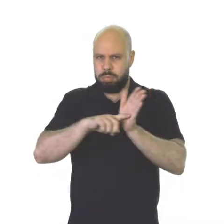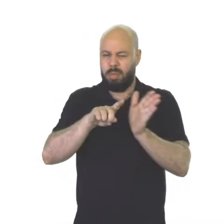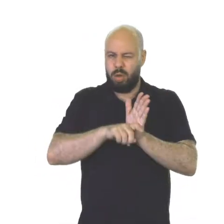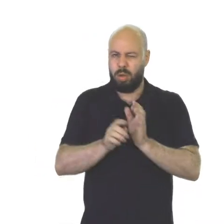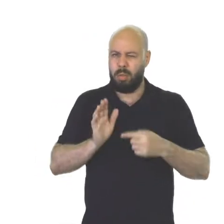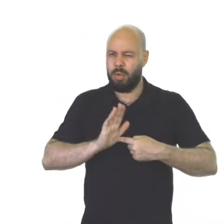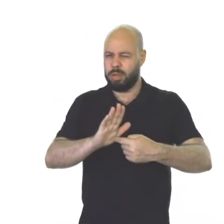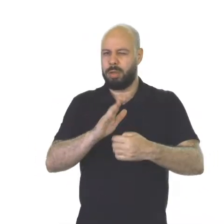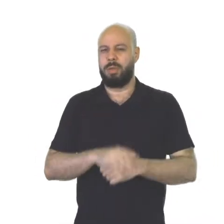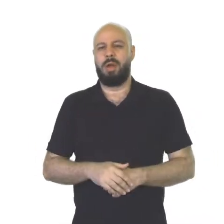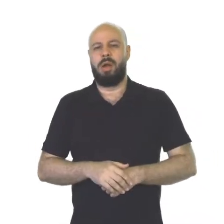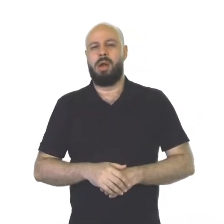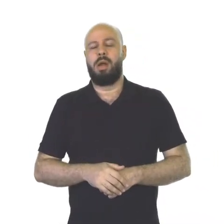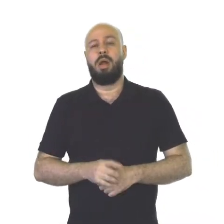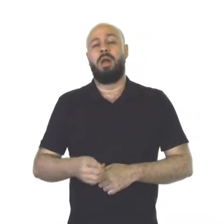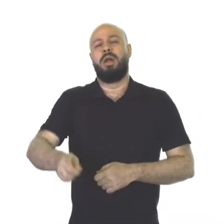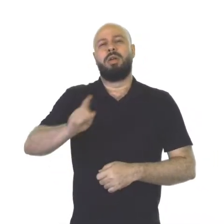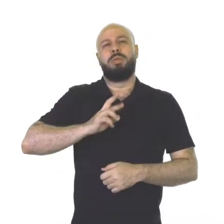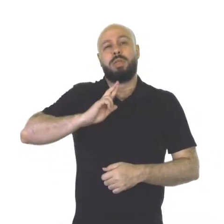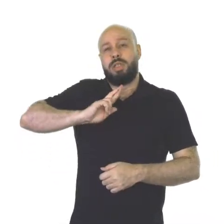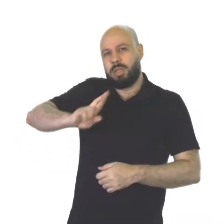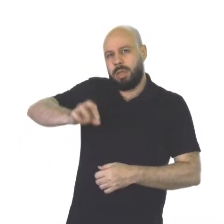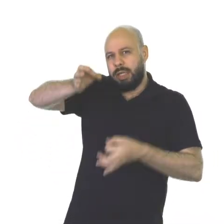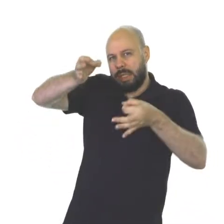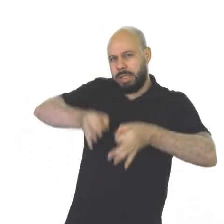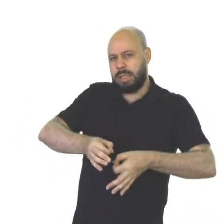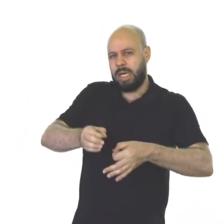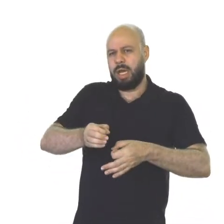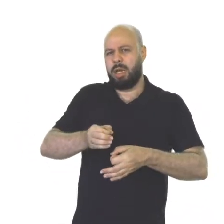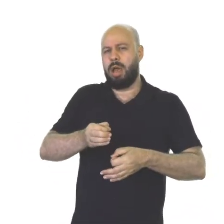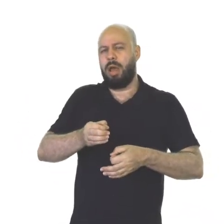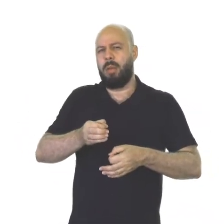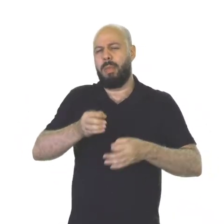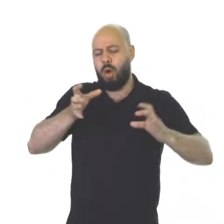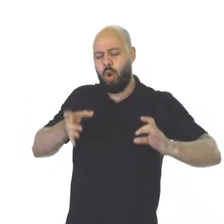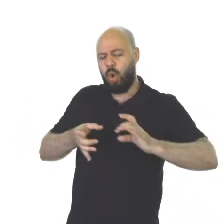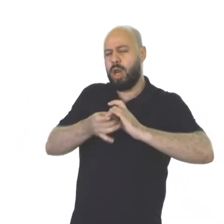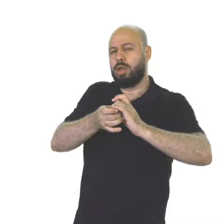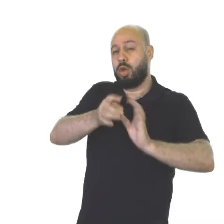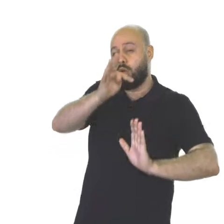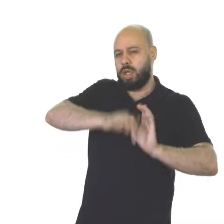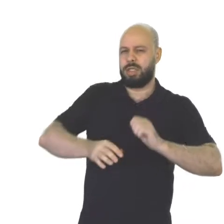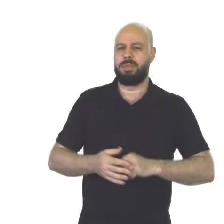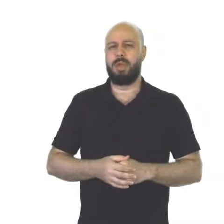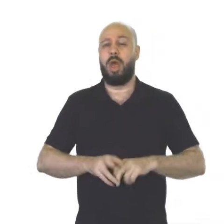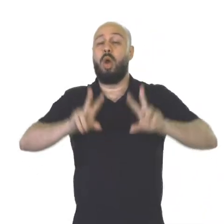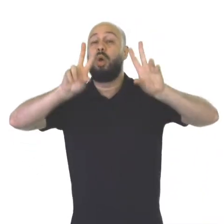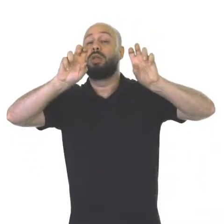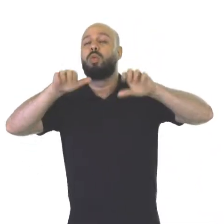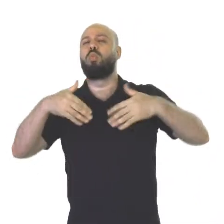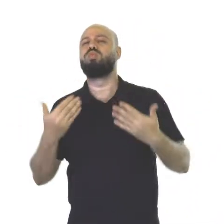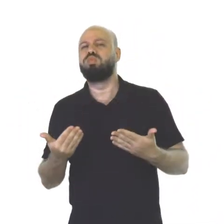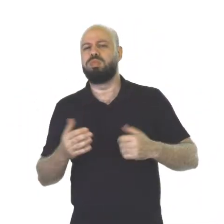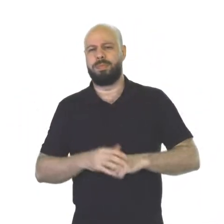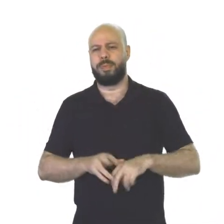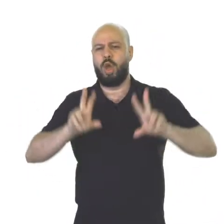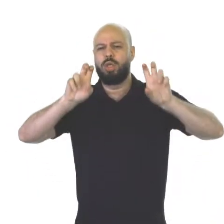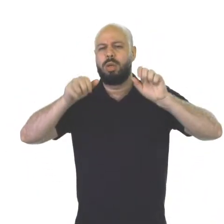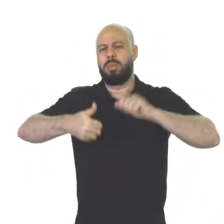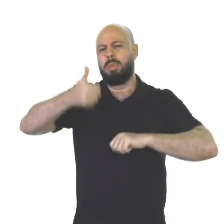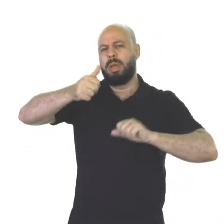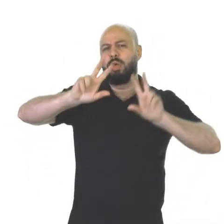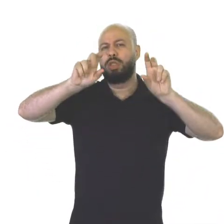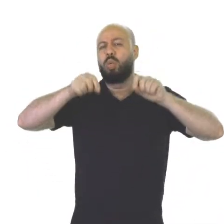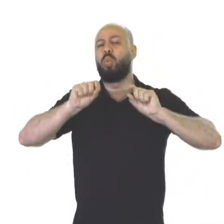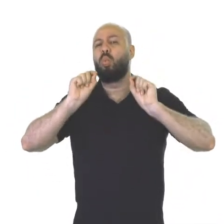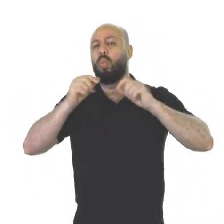vocês e nós iremos responder baseado no nosso texto. Então, qual é o título da notícia? Eu iniciei o